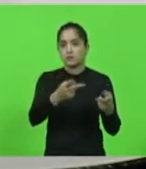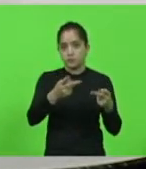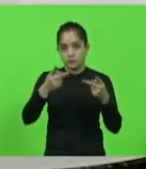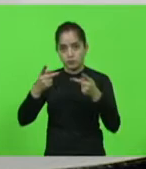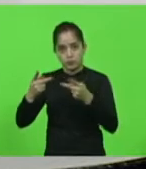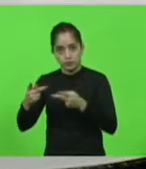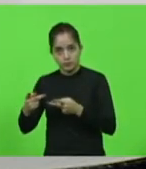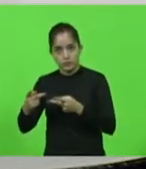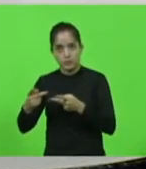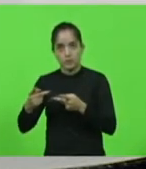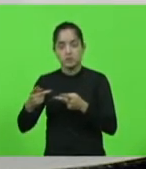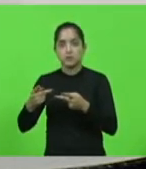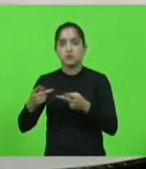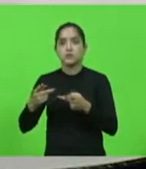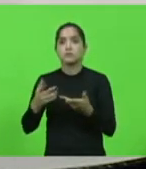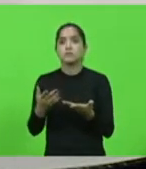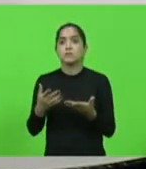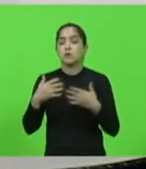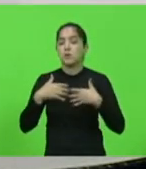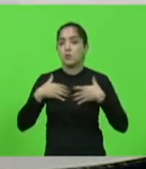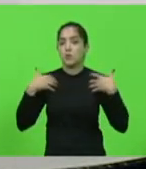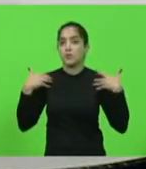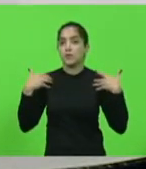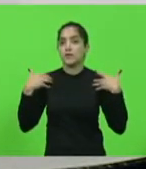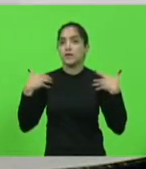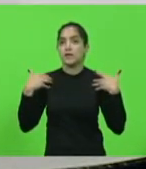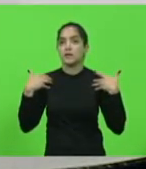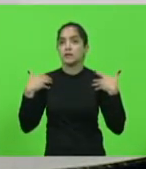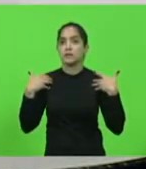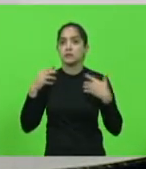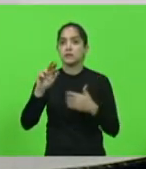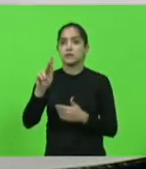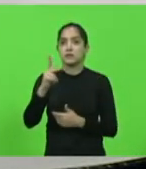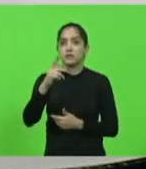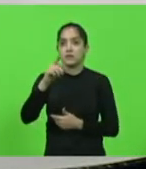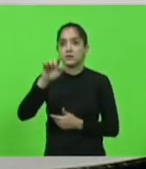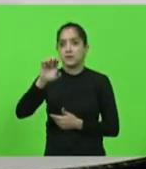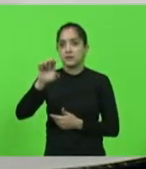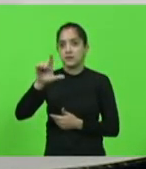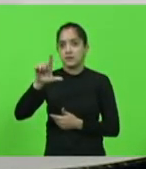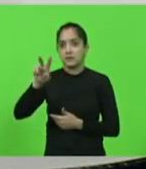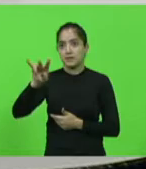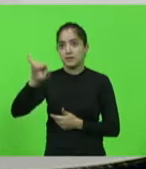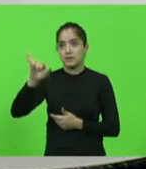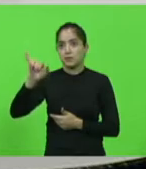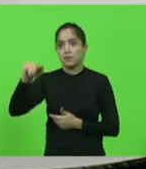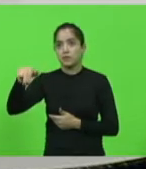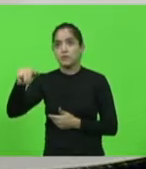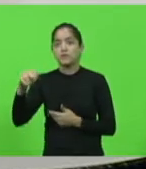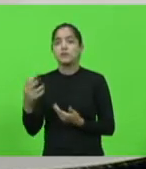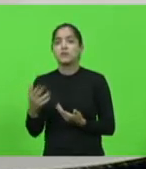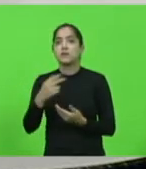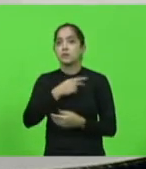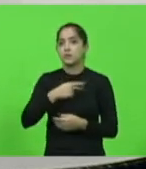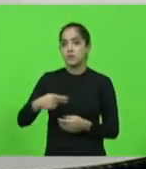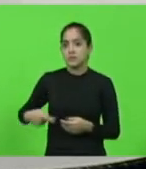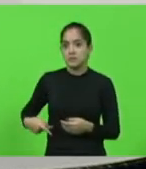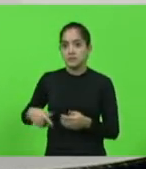deixar uma breve homenagem ao Kelvin, que é o nosso presidente da Fundação de Esporte, um